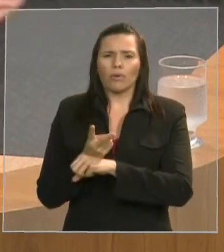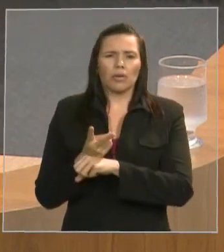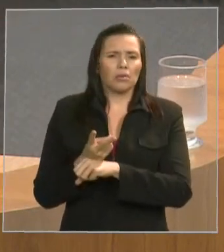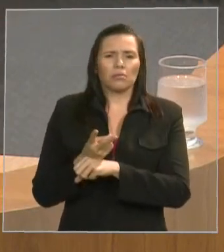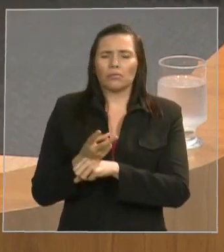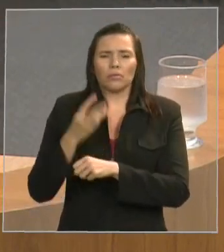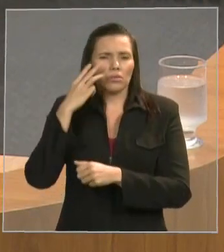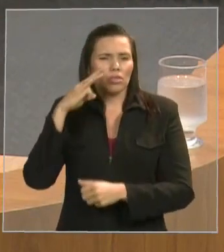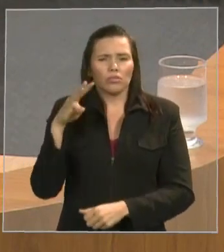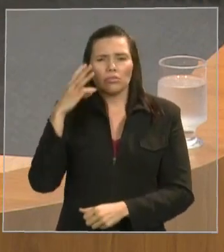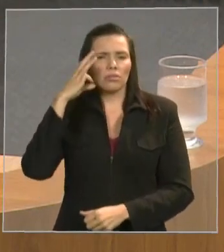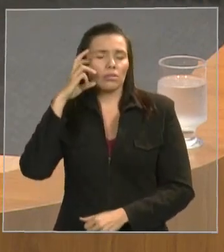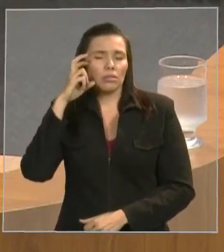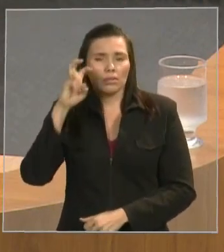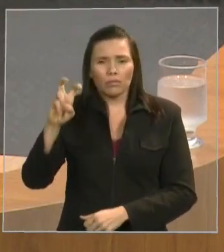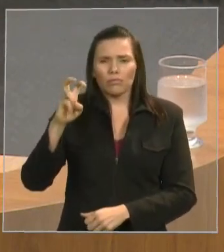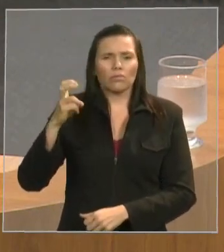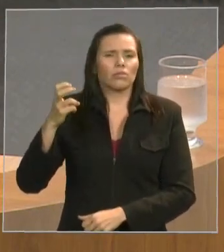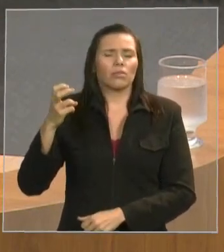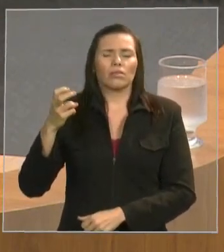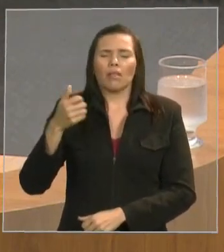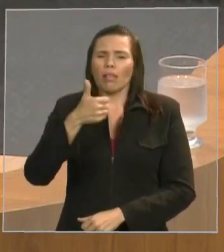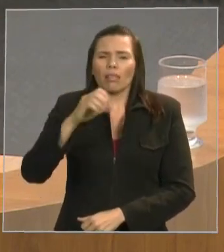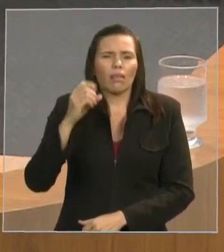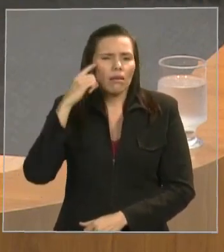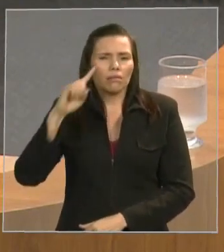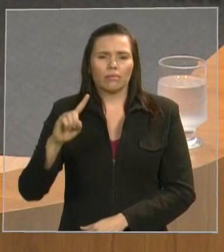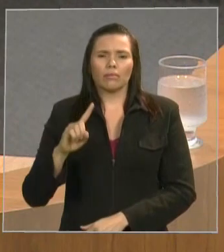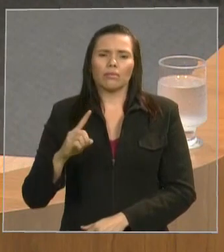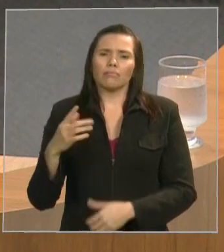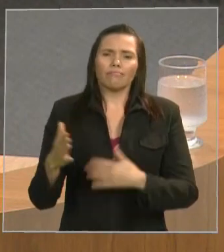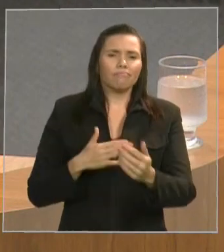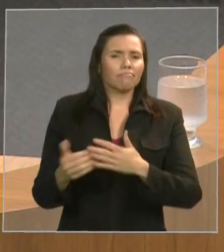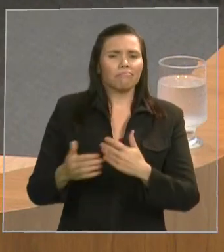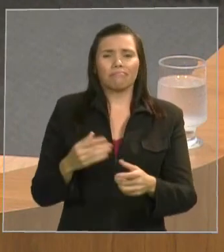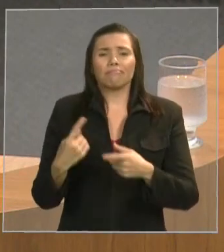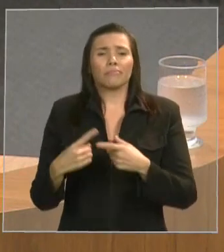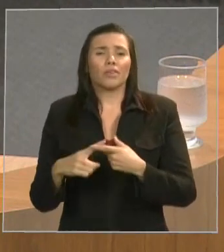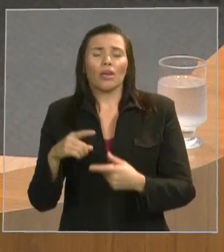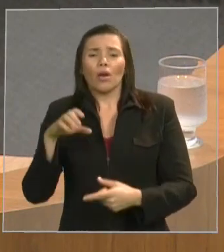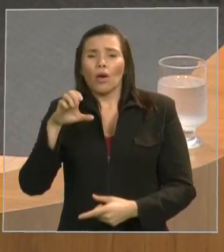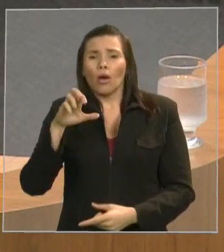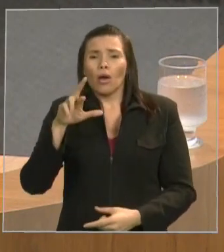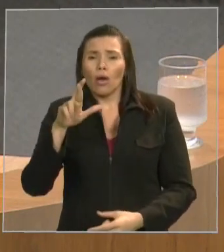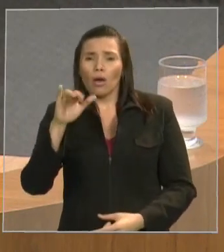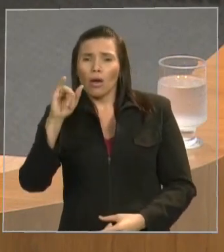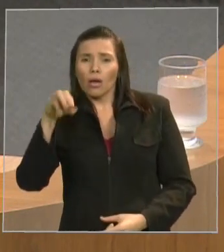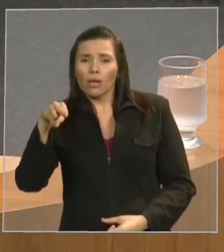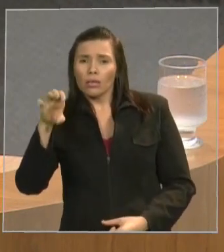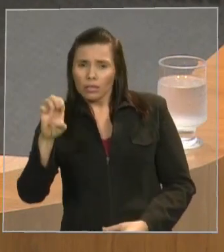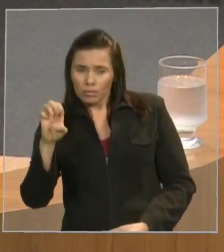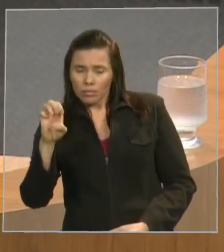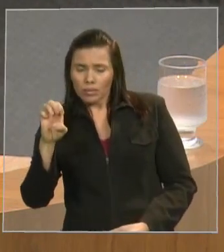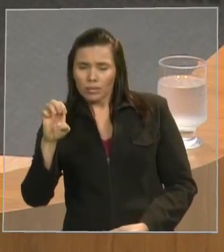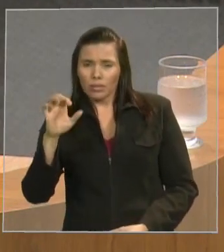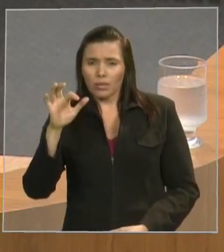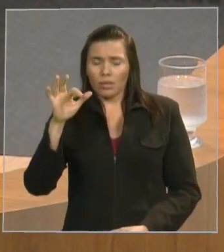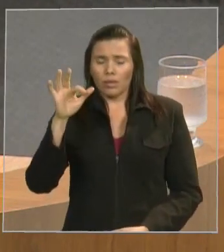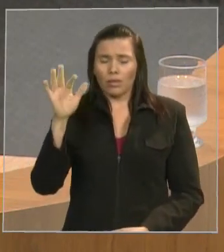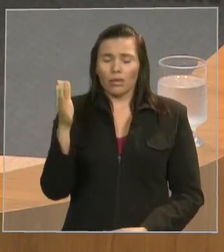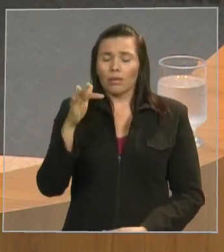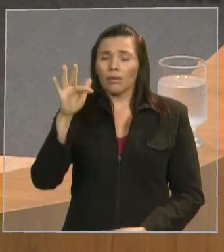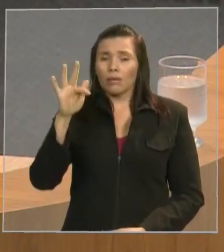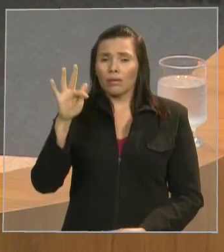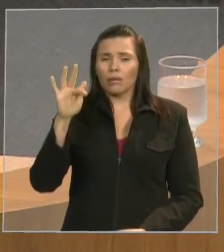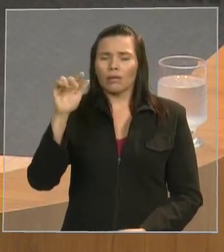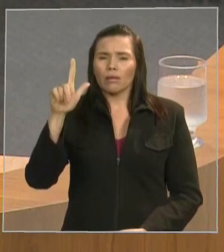Então, nós não podemos aceitar aqui a nossa casa, senhor presidente, de forma nenhuma, deixar as pessoas